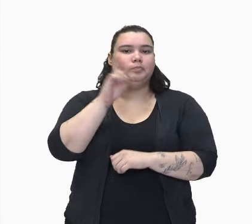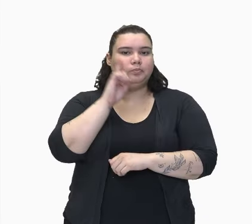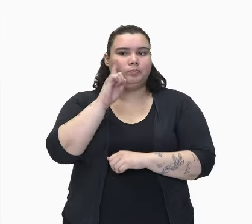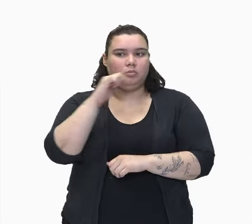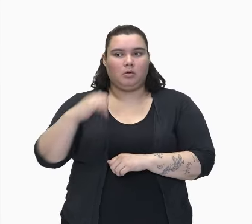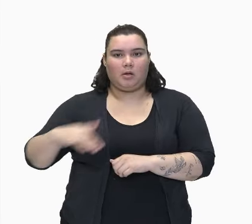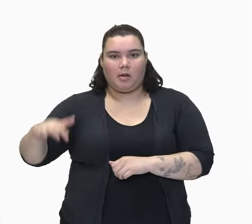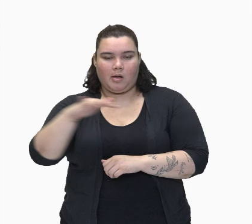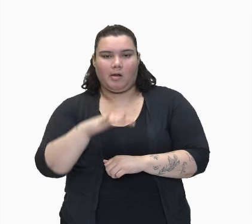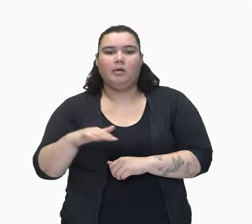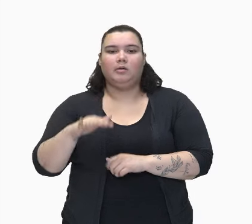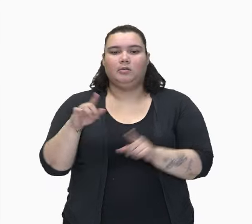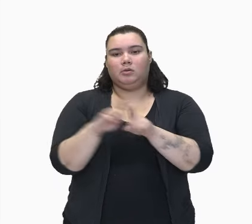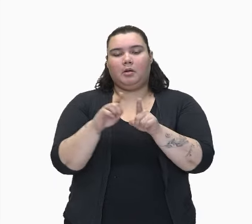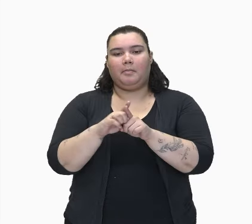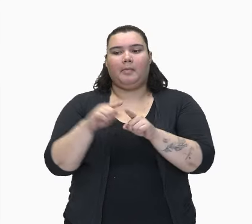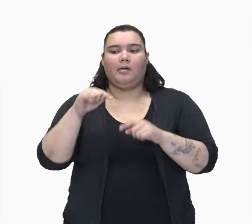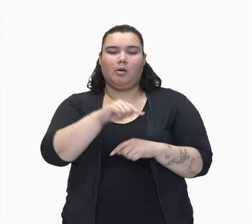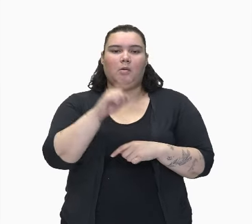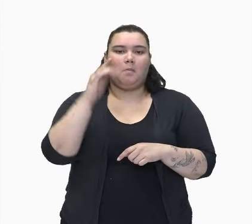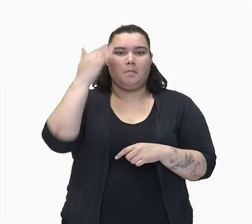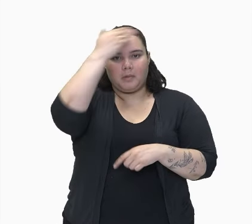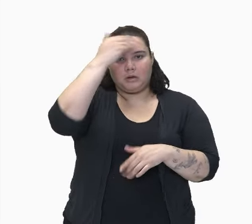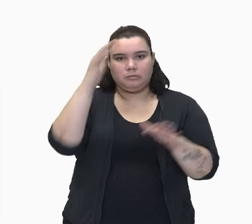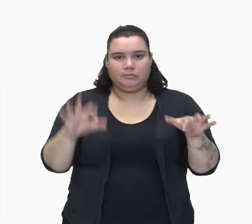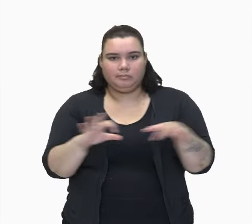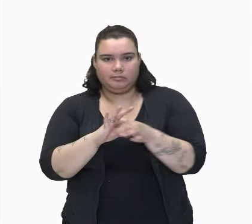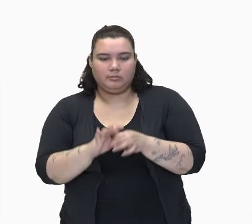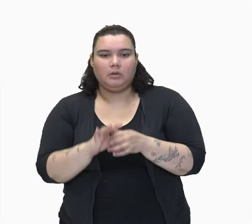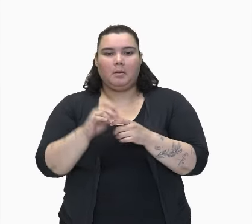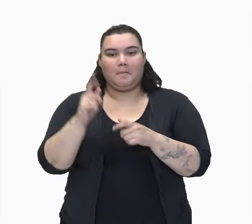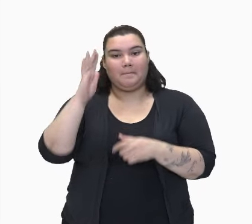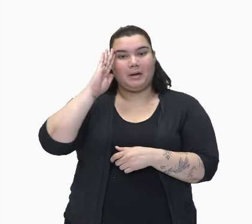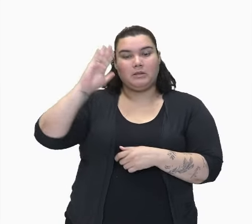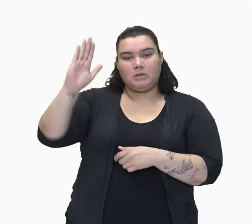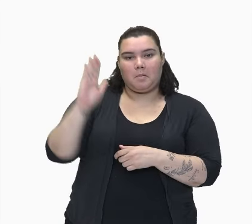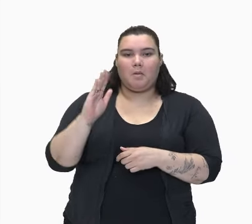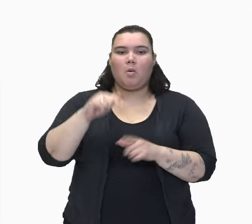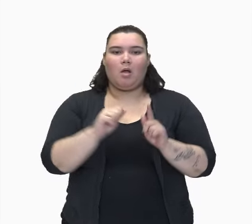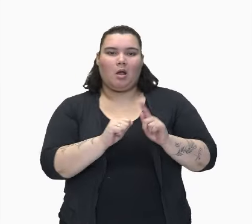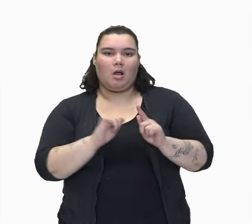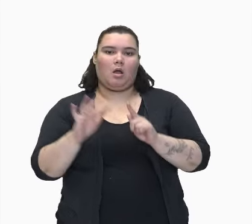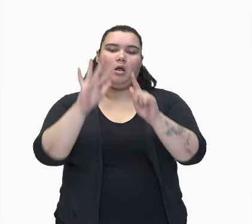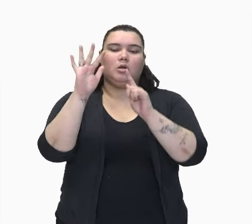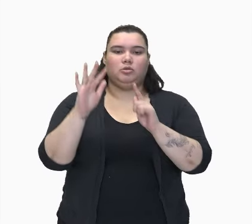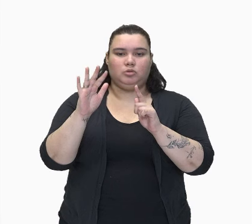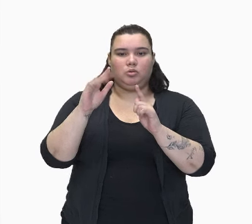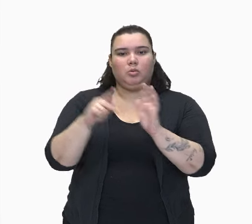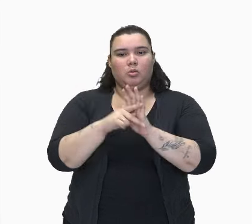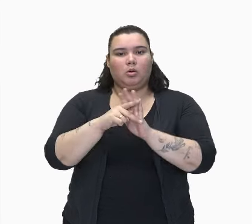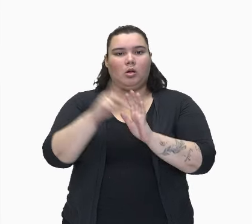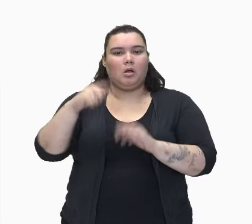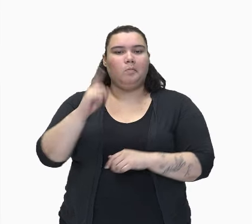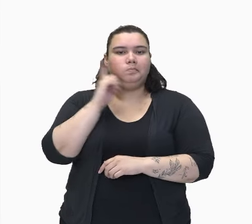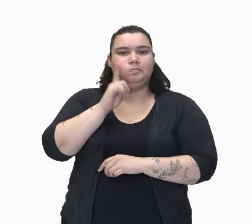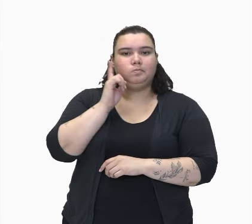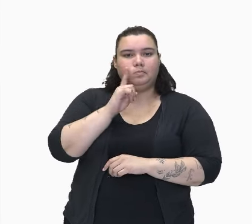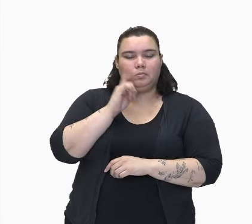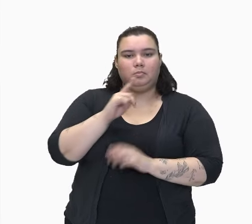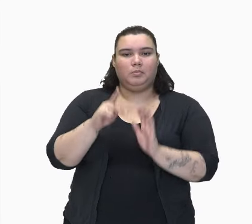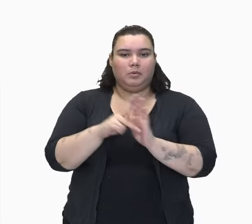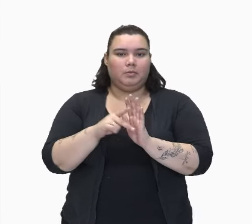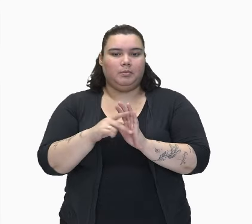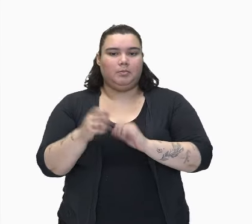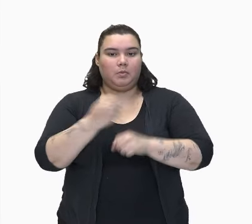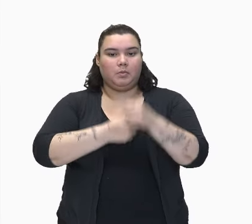América, também chegando no México, tá? Que vai ser aí o maior produtor mundial desse gás, no caso aí, os Estados Unidos da América.